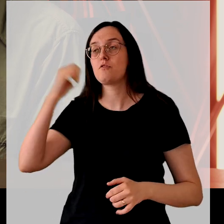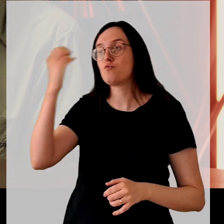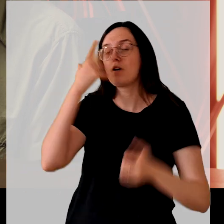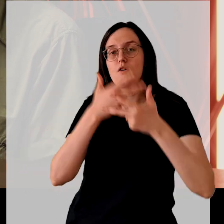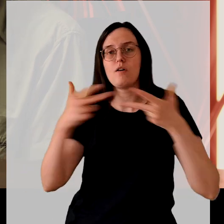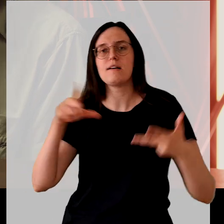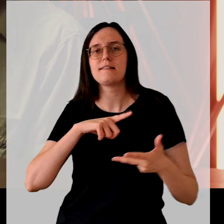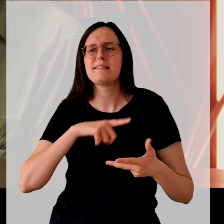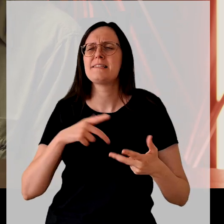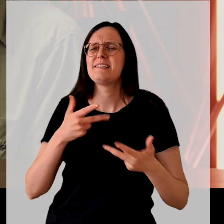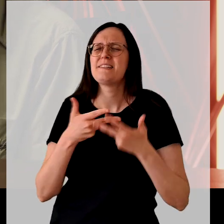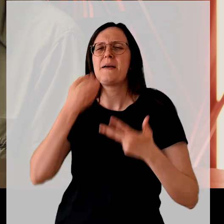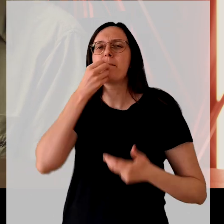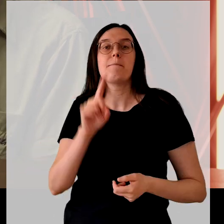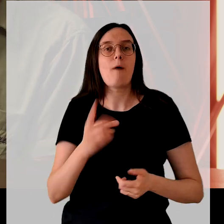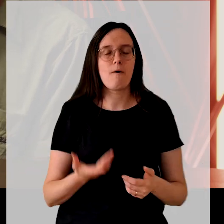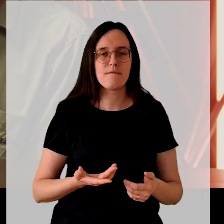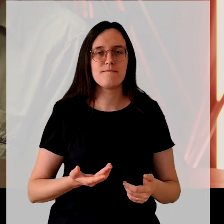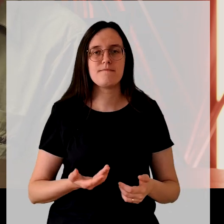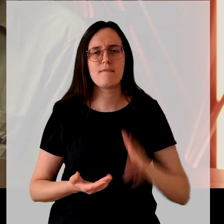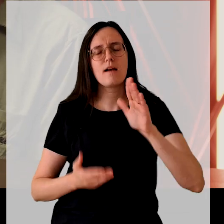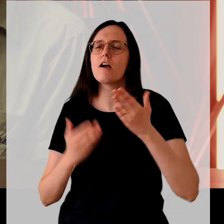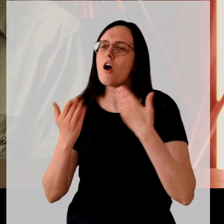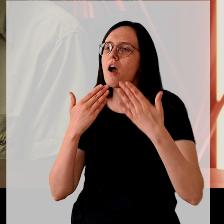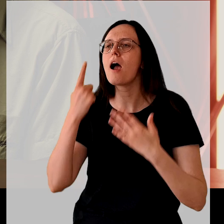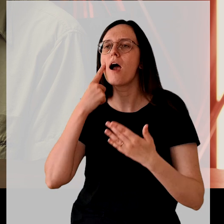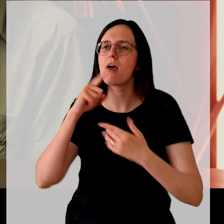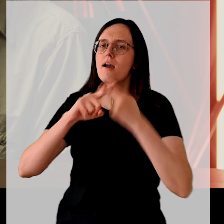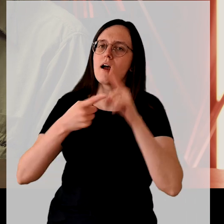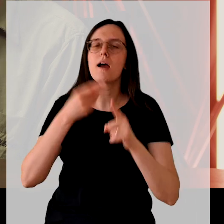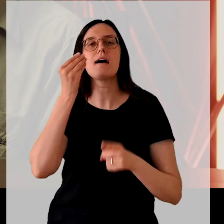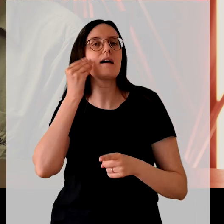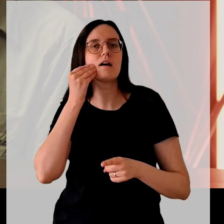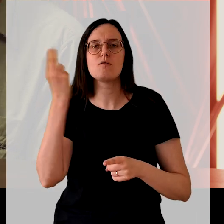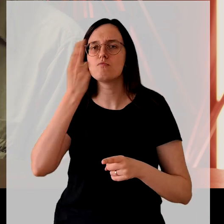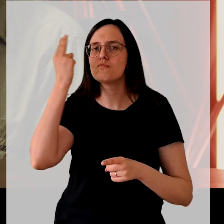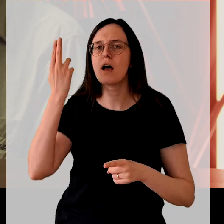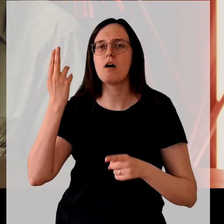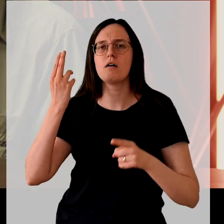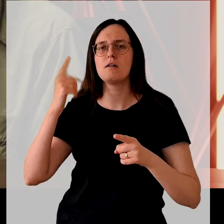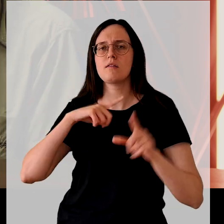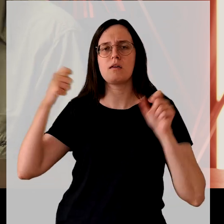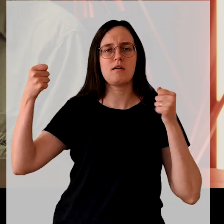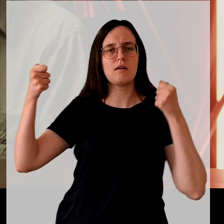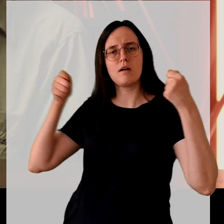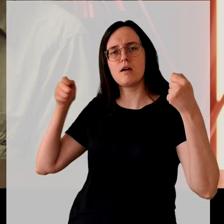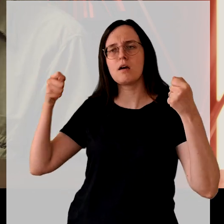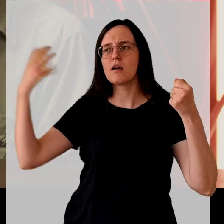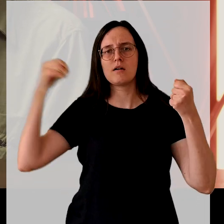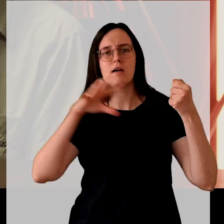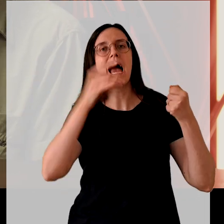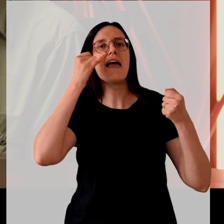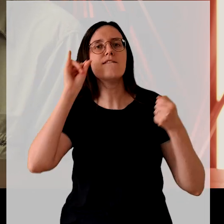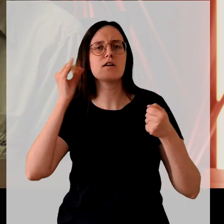luz lá que está fazendo uma sombra indesejada. Não, vamos conversar ali, vamos negociar. Não dá para colocar uma bandeira, uma difusão, para a